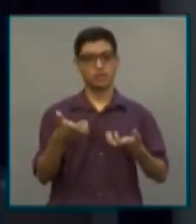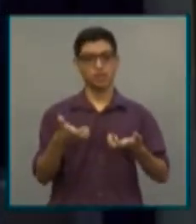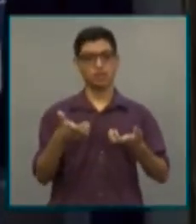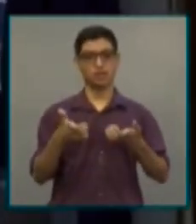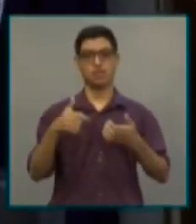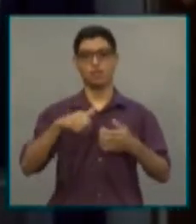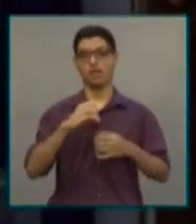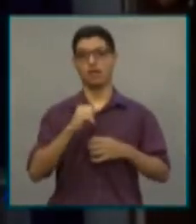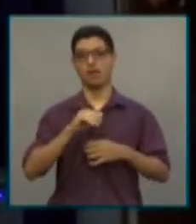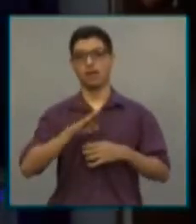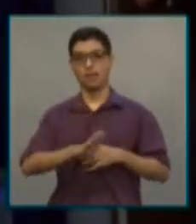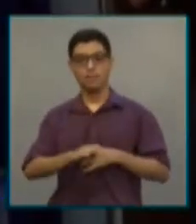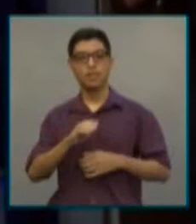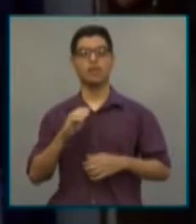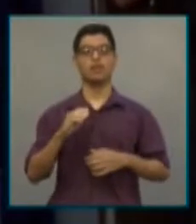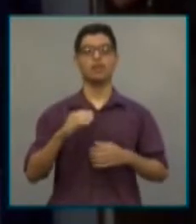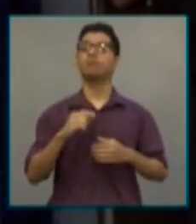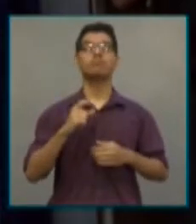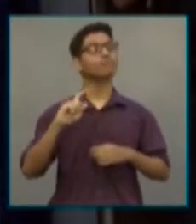aqui a vocês